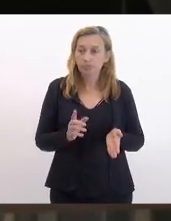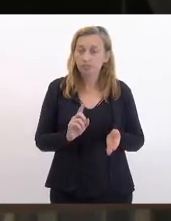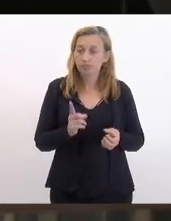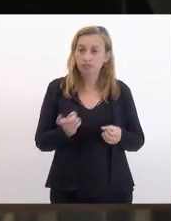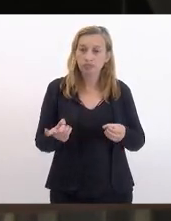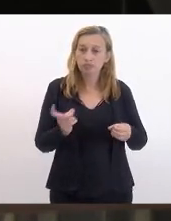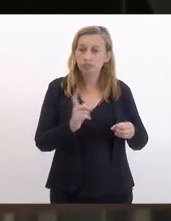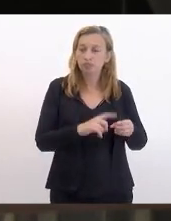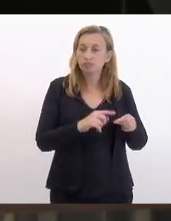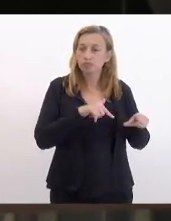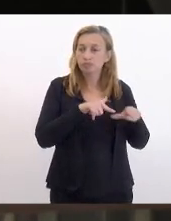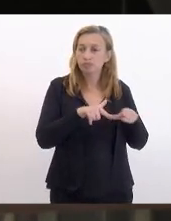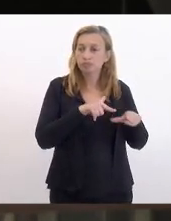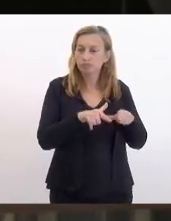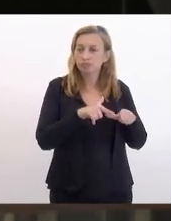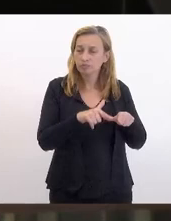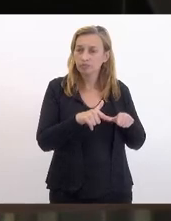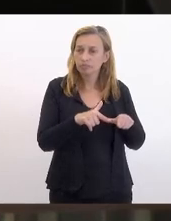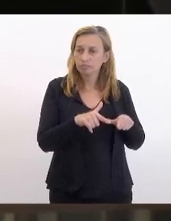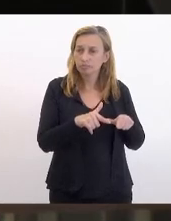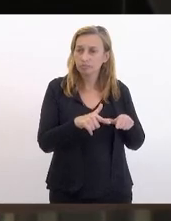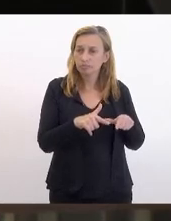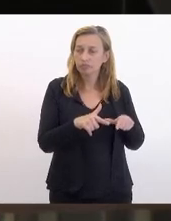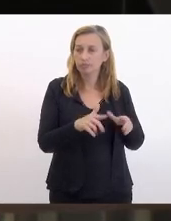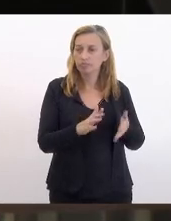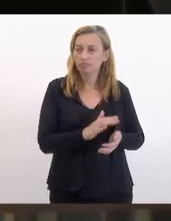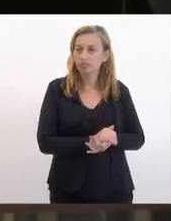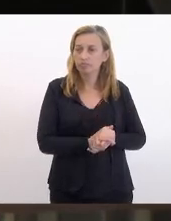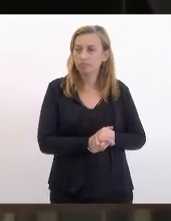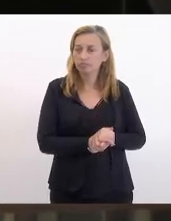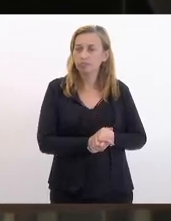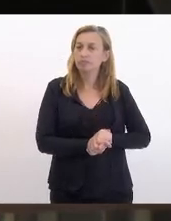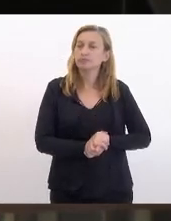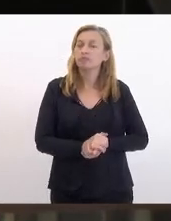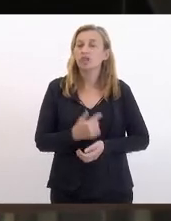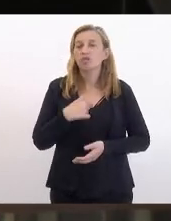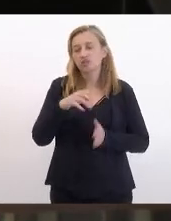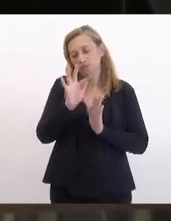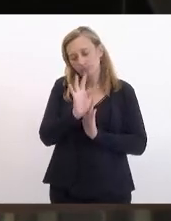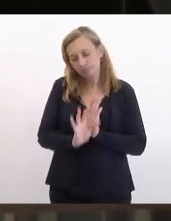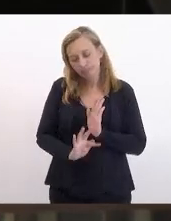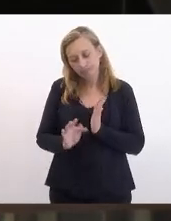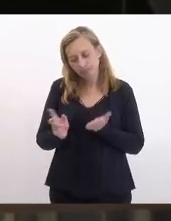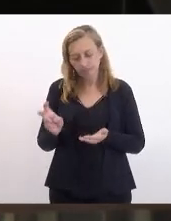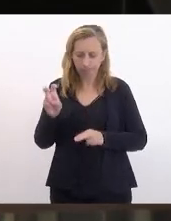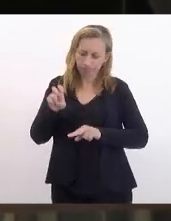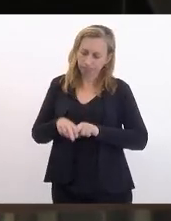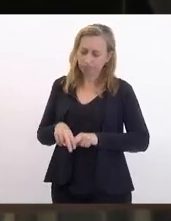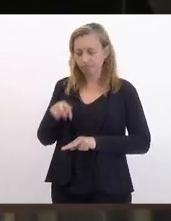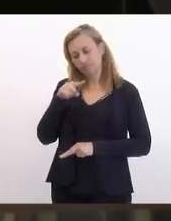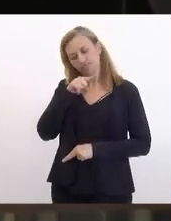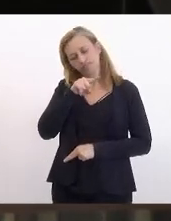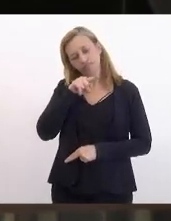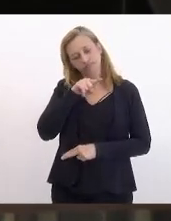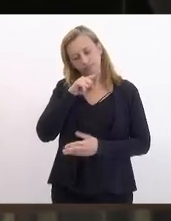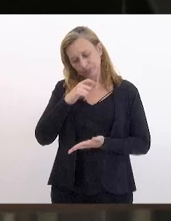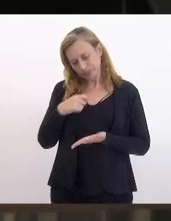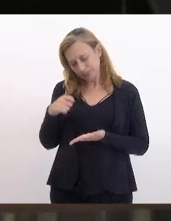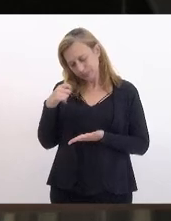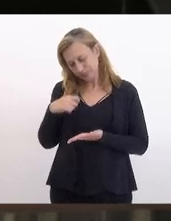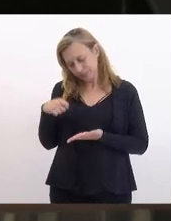do sistema prisional e eu fiz um texto sentado hálito E